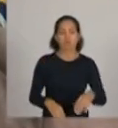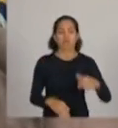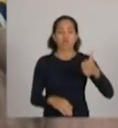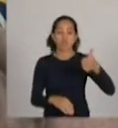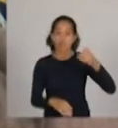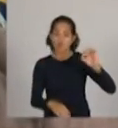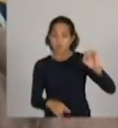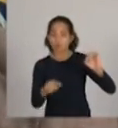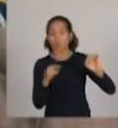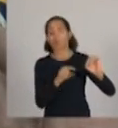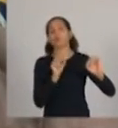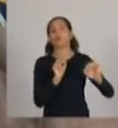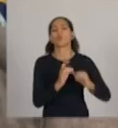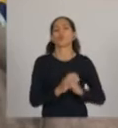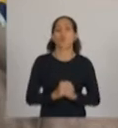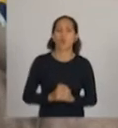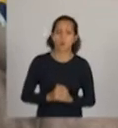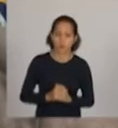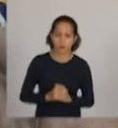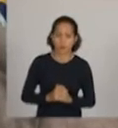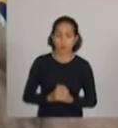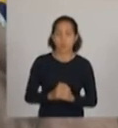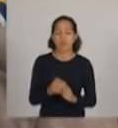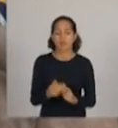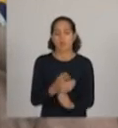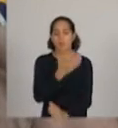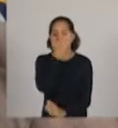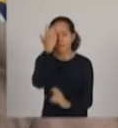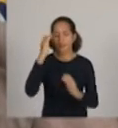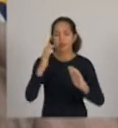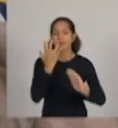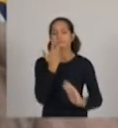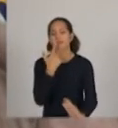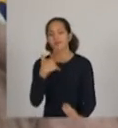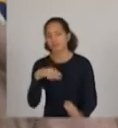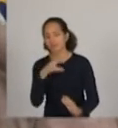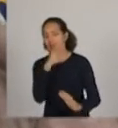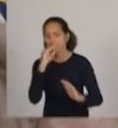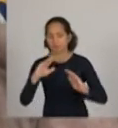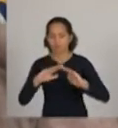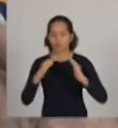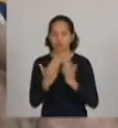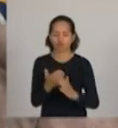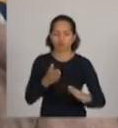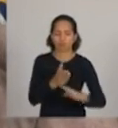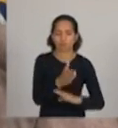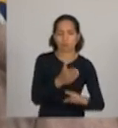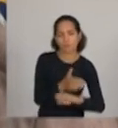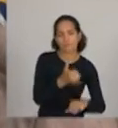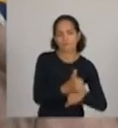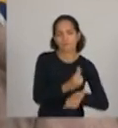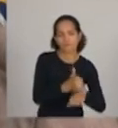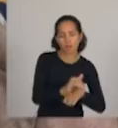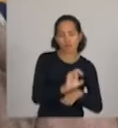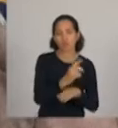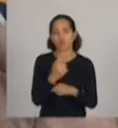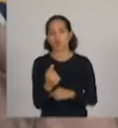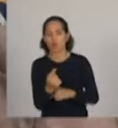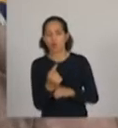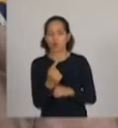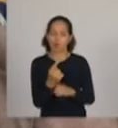item seria a frequência escolar ou baixo rendimento causado por dificuldade de concentração